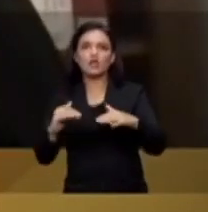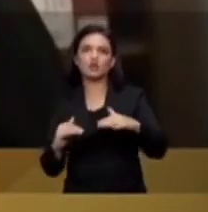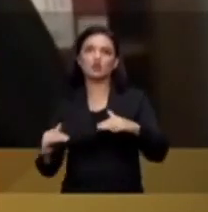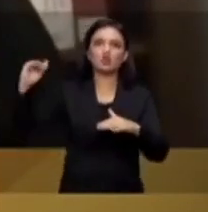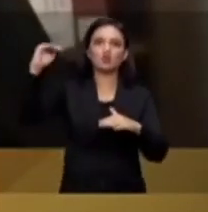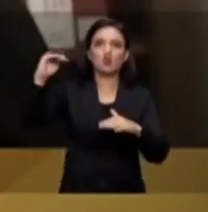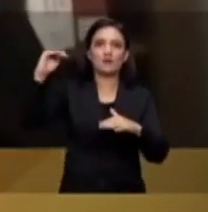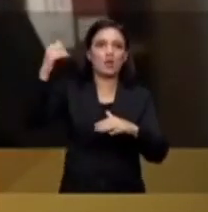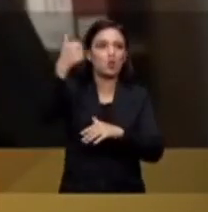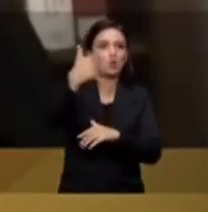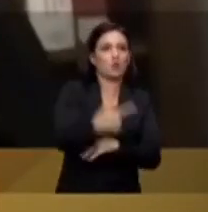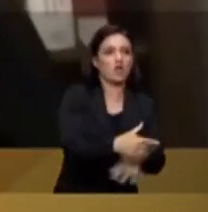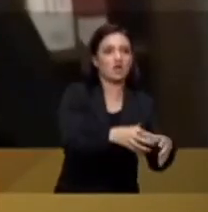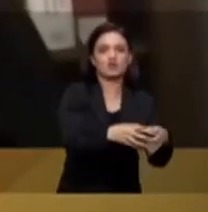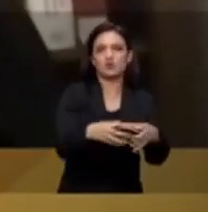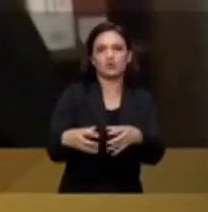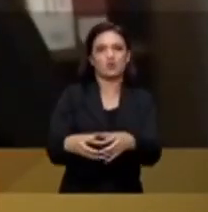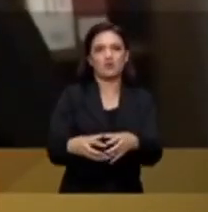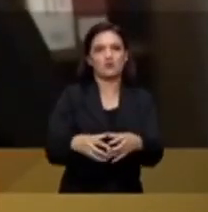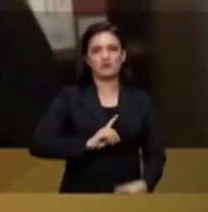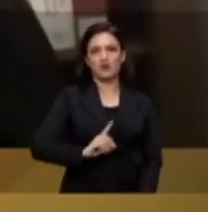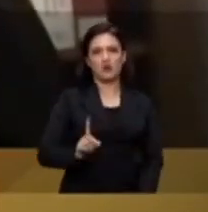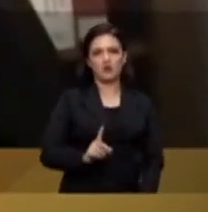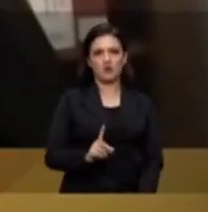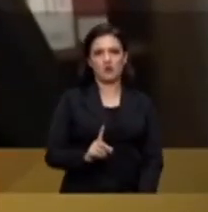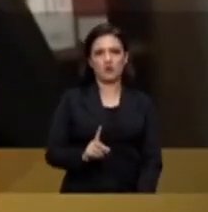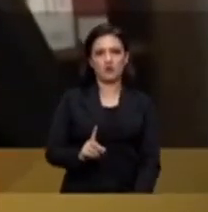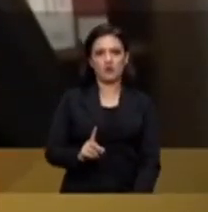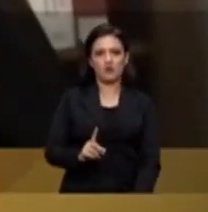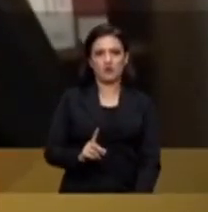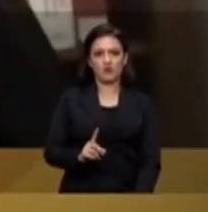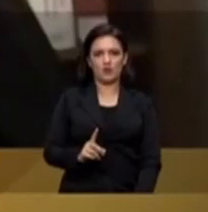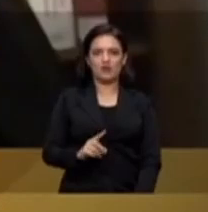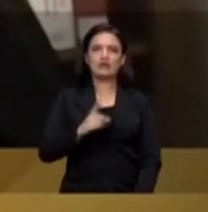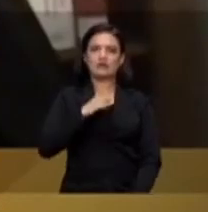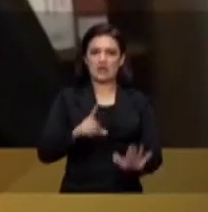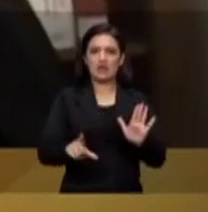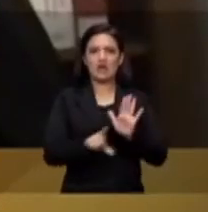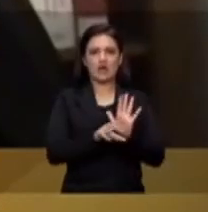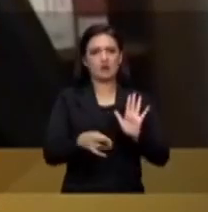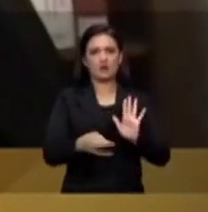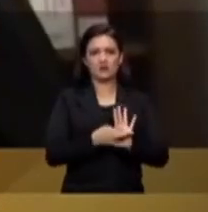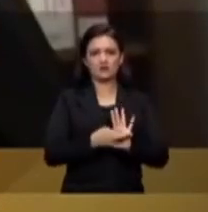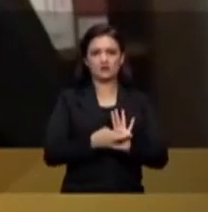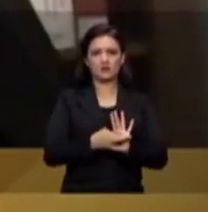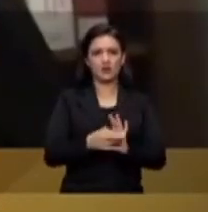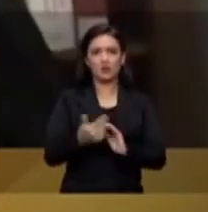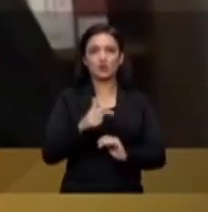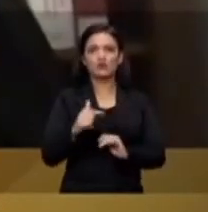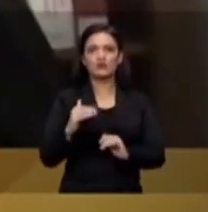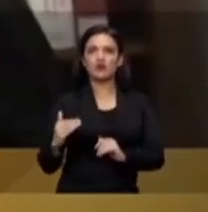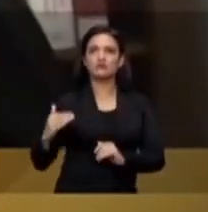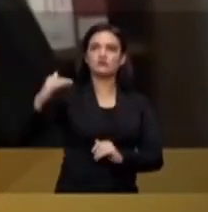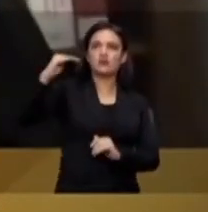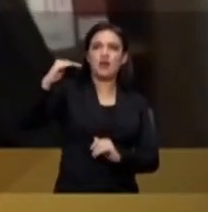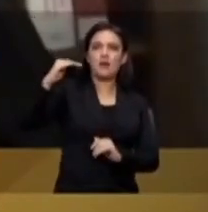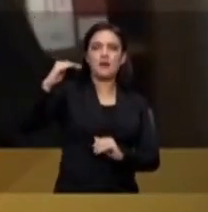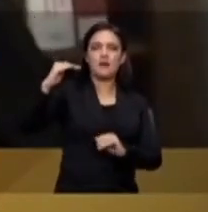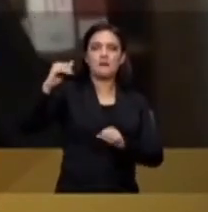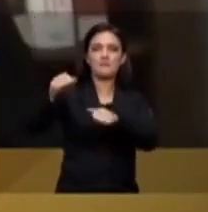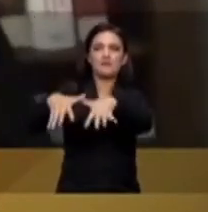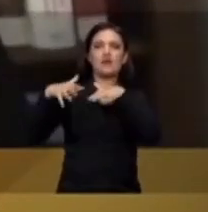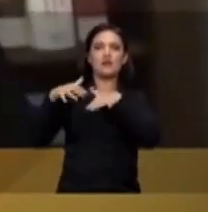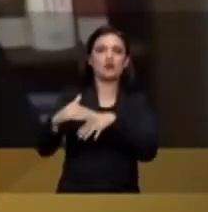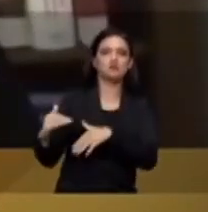às turmas em matéria de jurisdição, que é fixada na lei e no regimento interno. Não há esta hierarquia, não